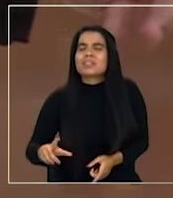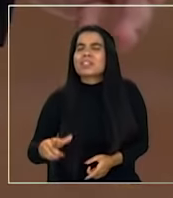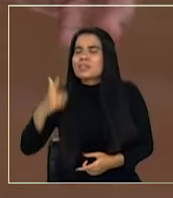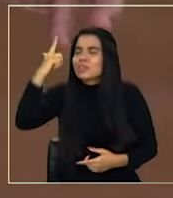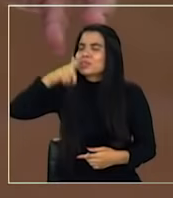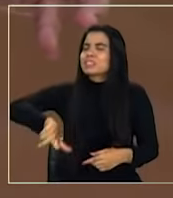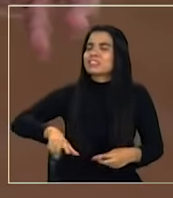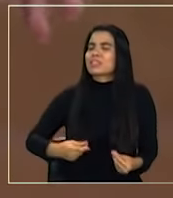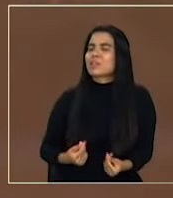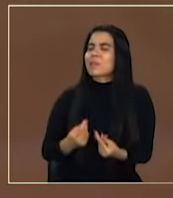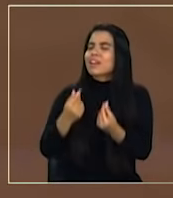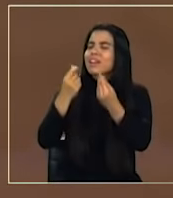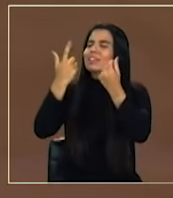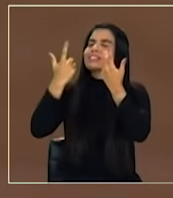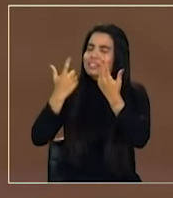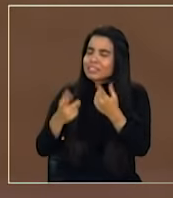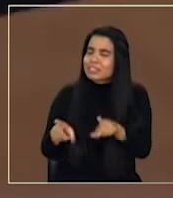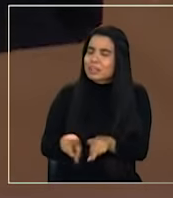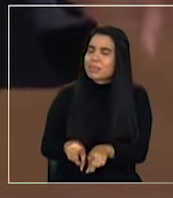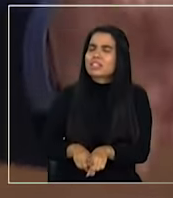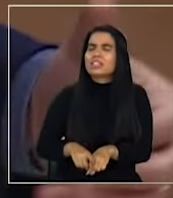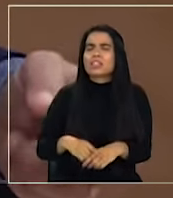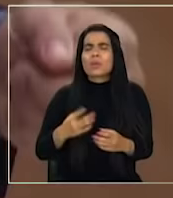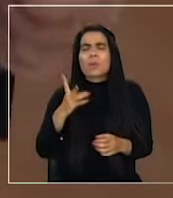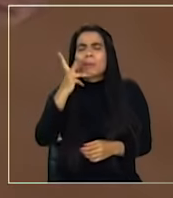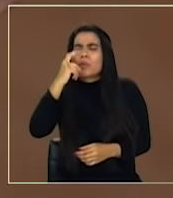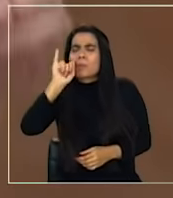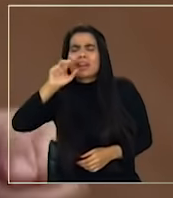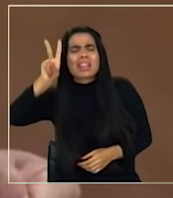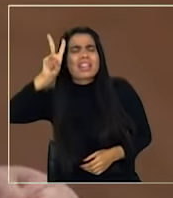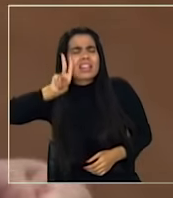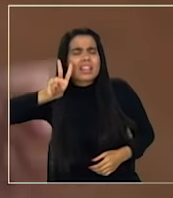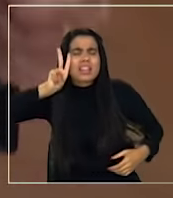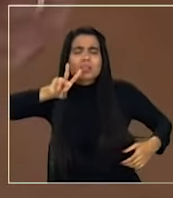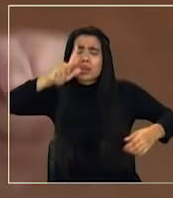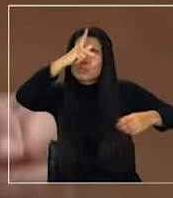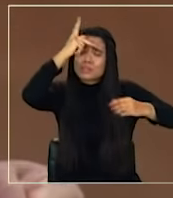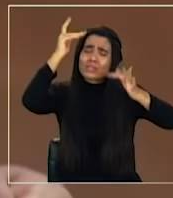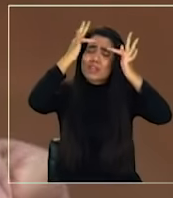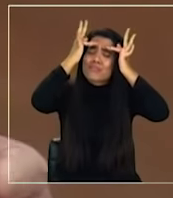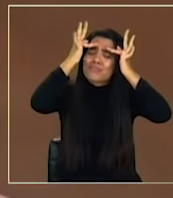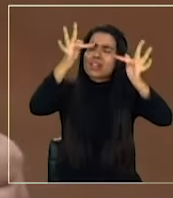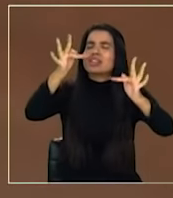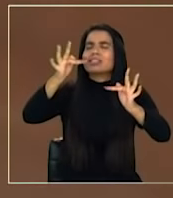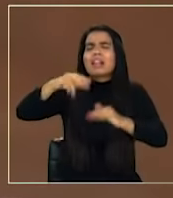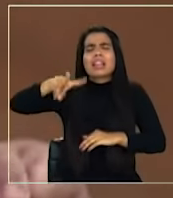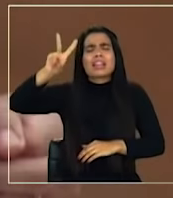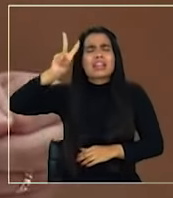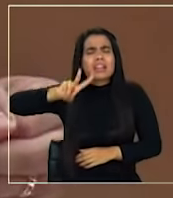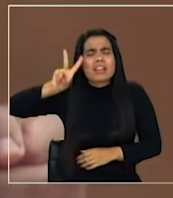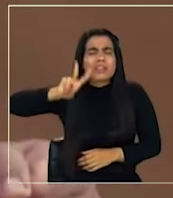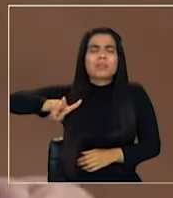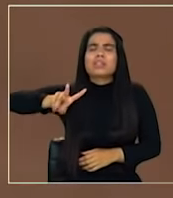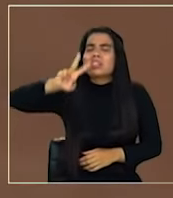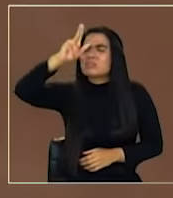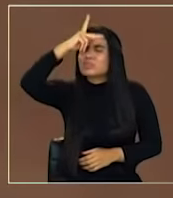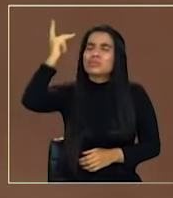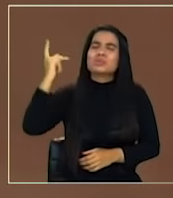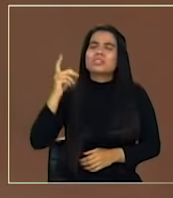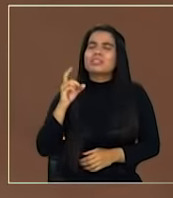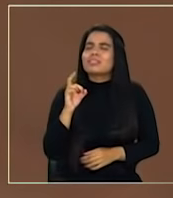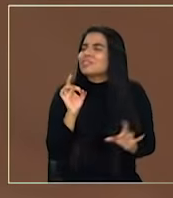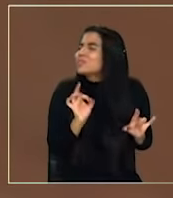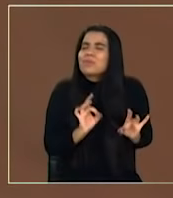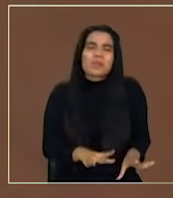reinventar. Meu Pai, lembra-te dos fiéis, lembra-te dos que não estão abandonando a